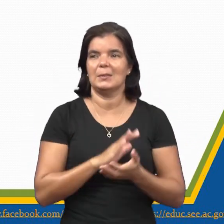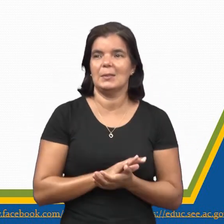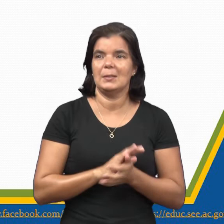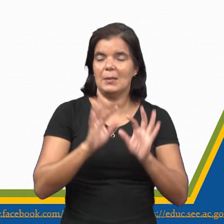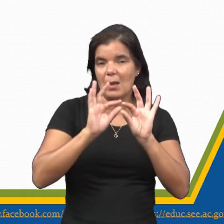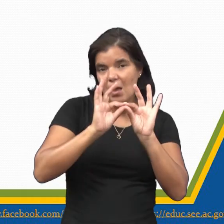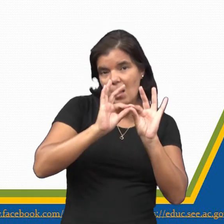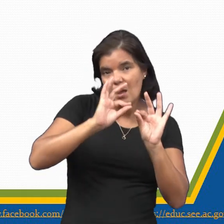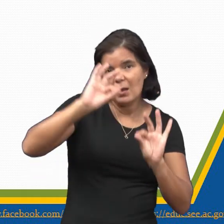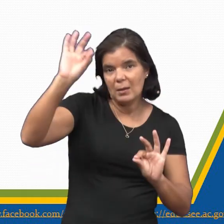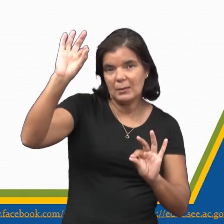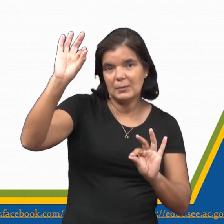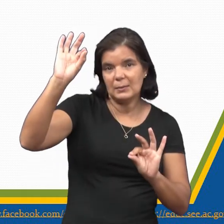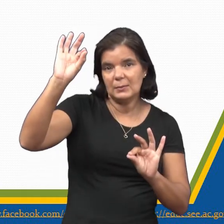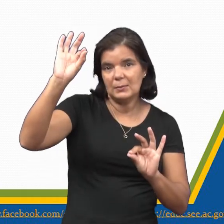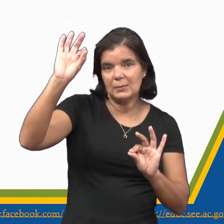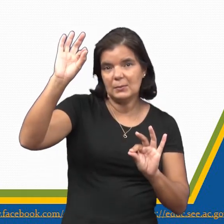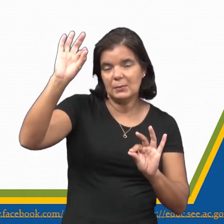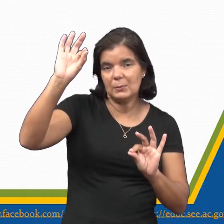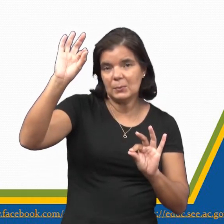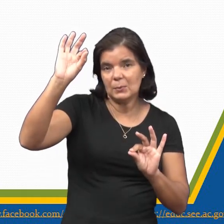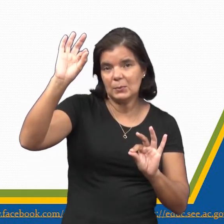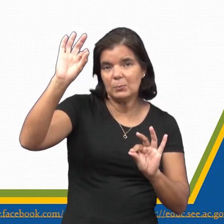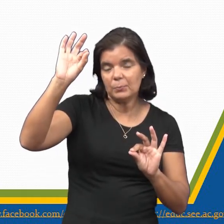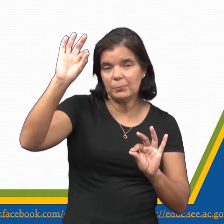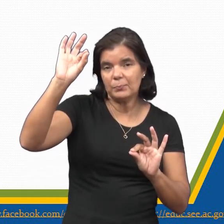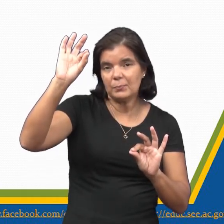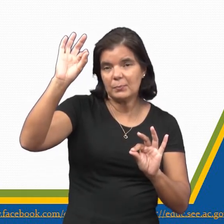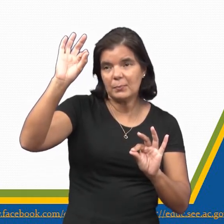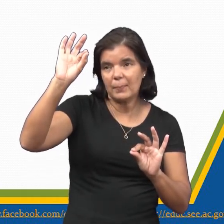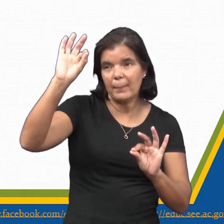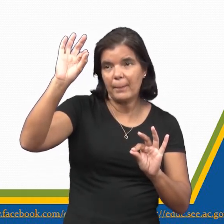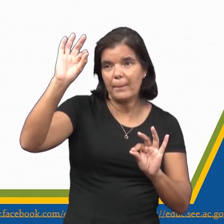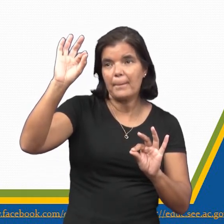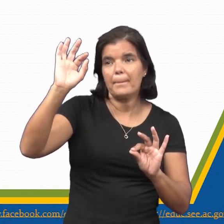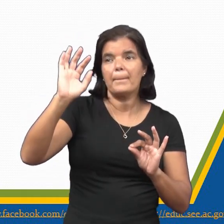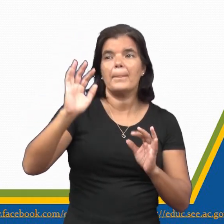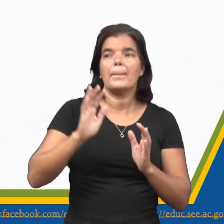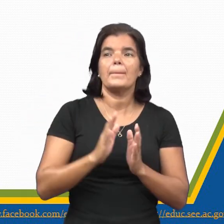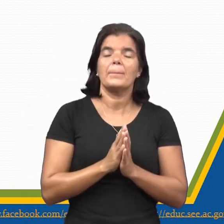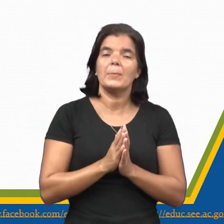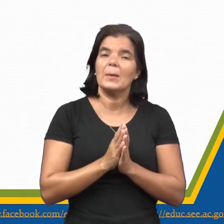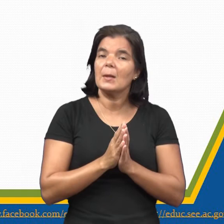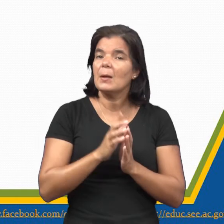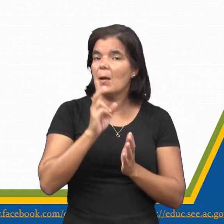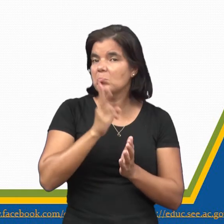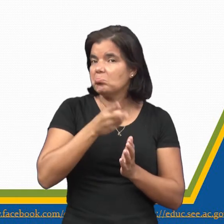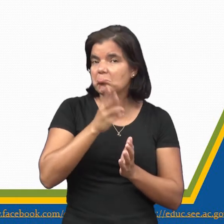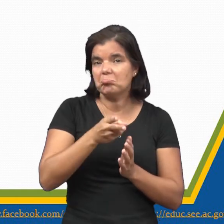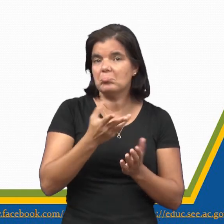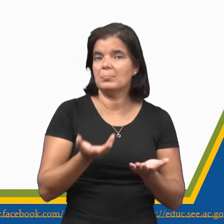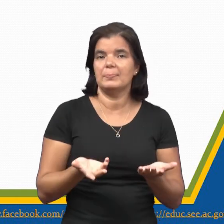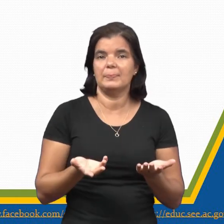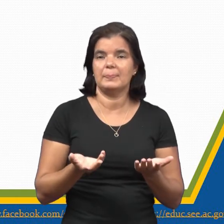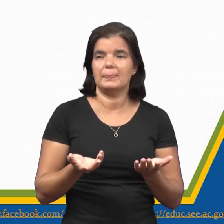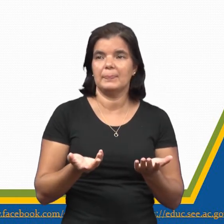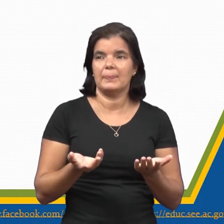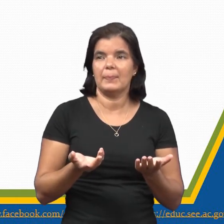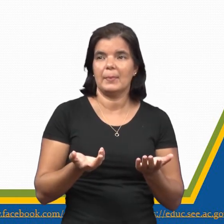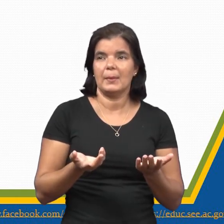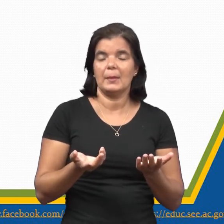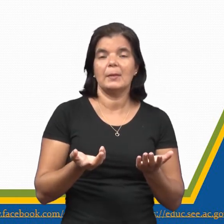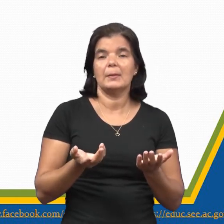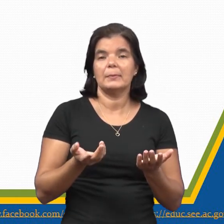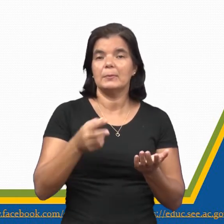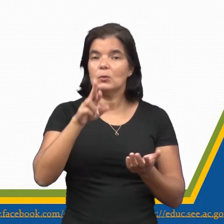a distância desses pontos, de qualquer desses pontos dela, ao centro é sempre a mesma. E essa distância